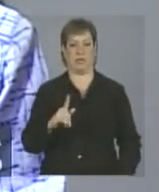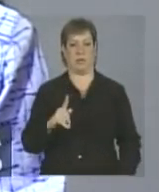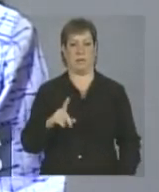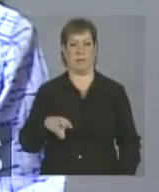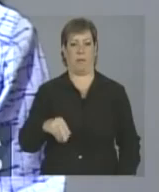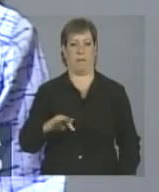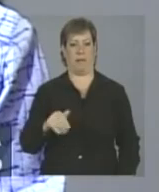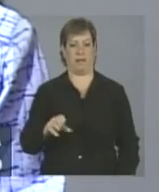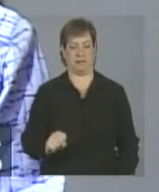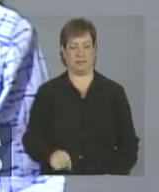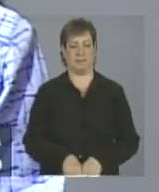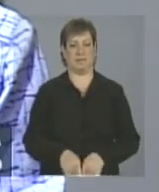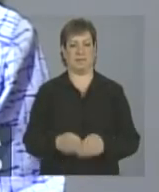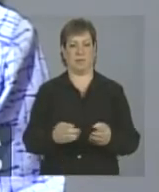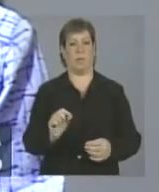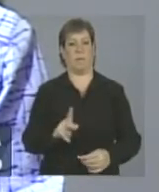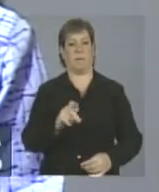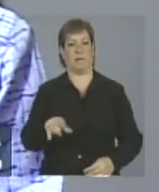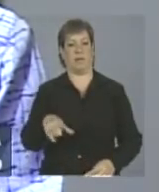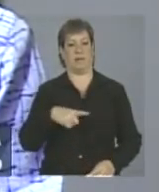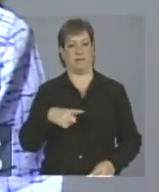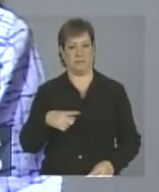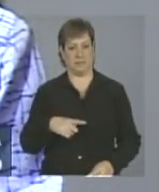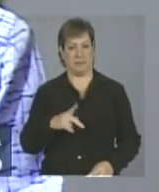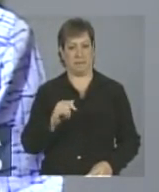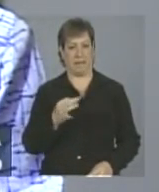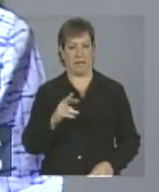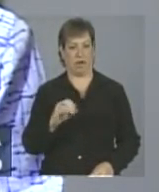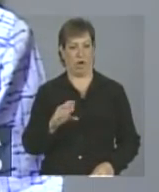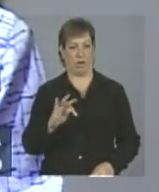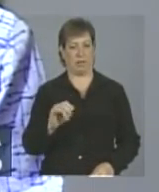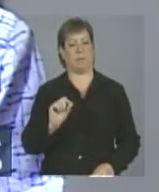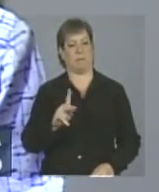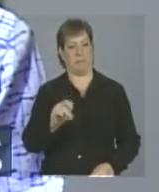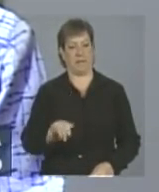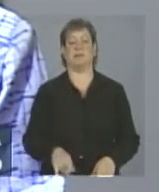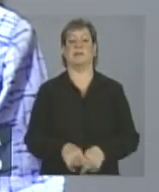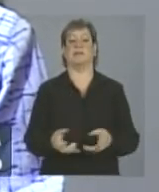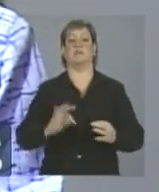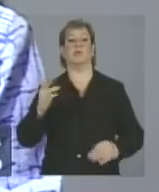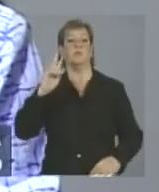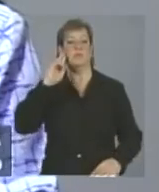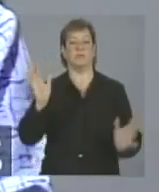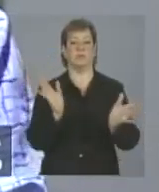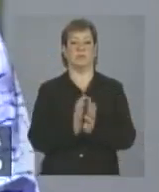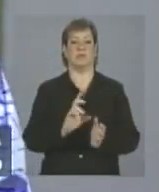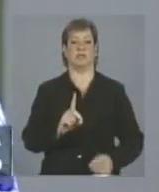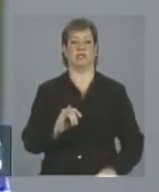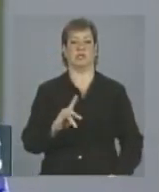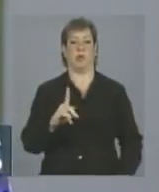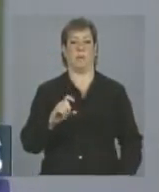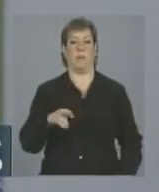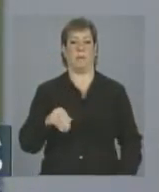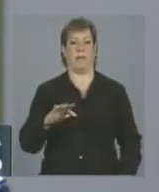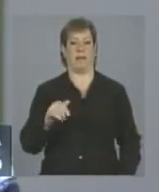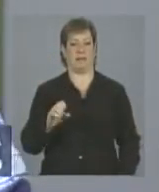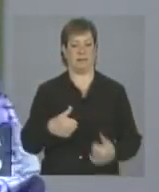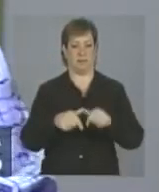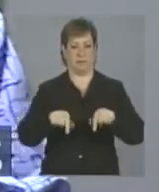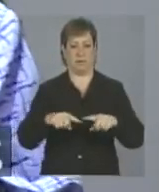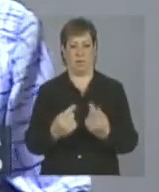Queria cumprimentar os senhoras e os senhores chefes de missão diplomática aqui presentes, o embaixador Rui